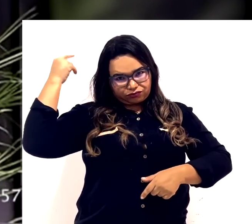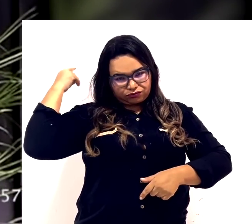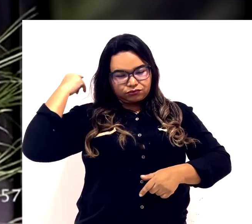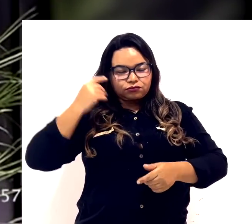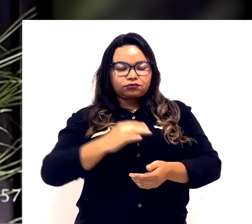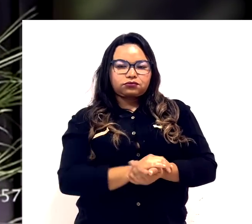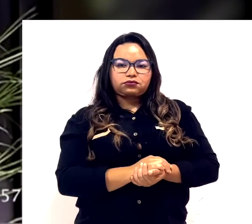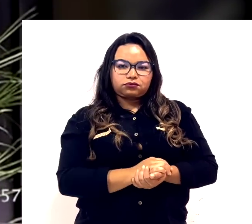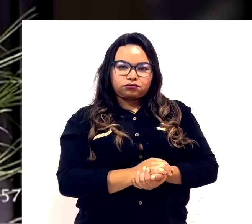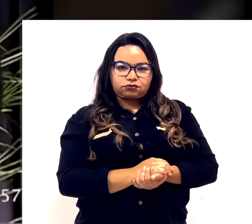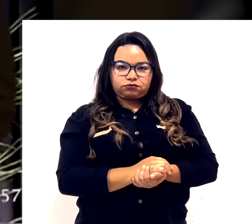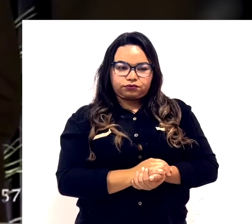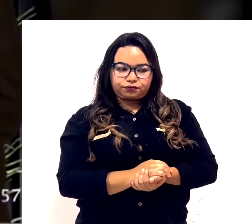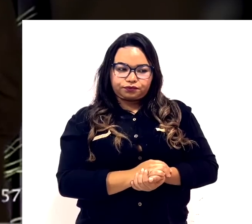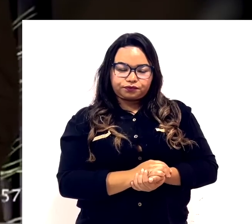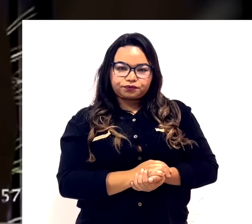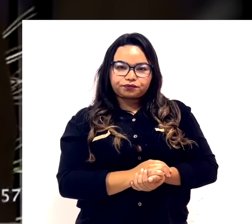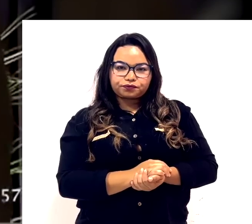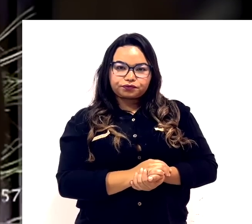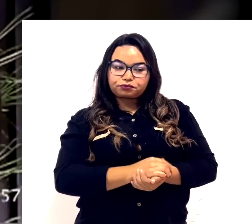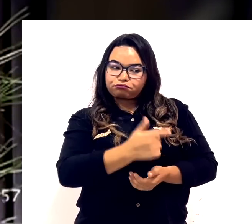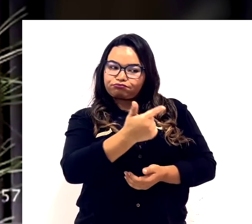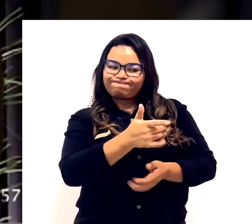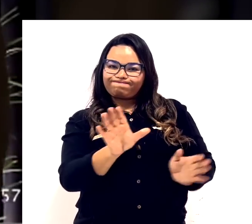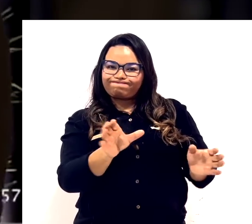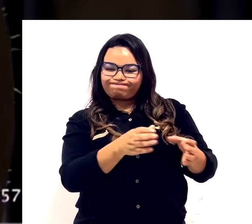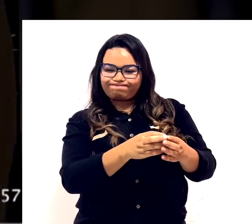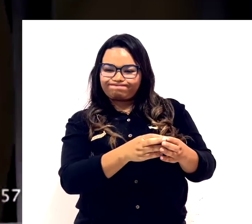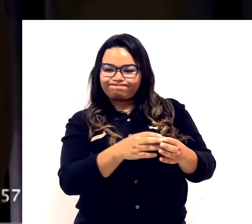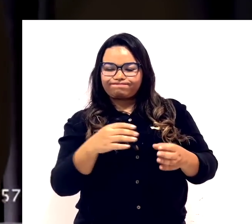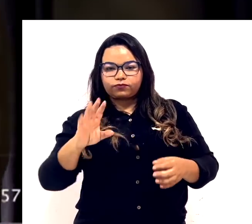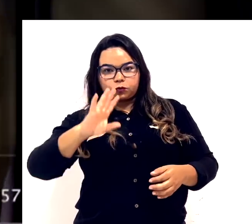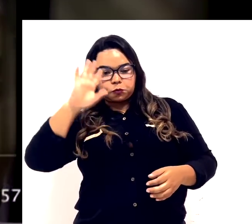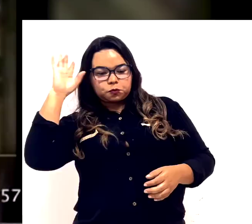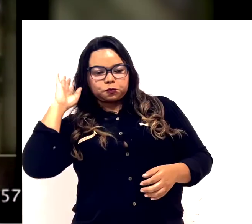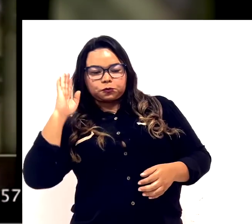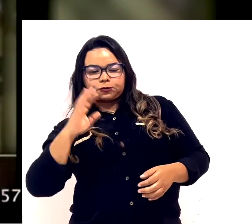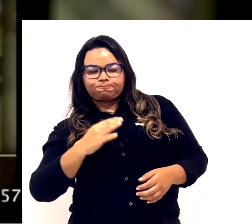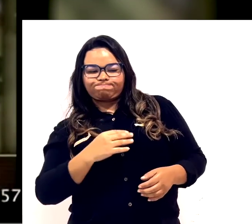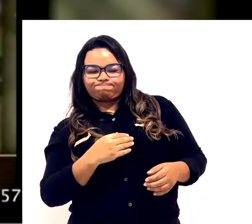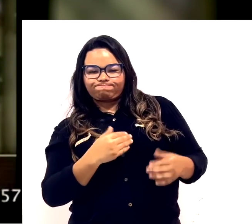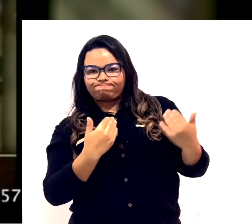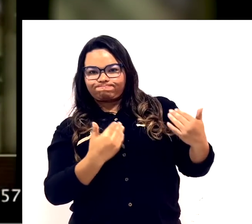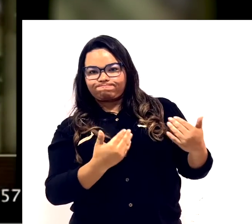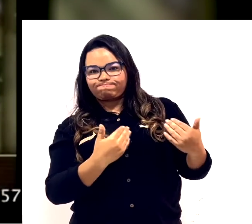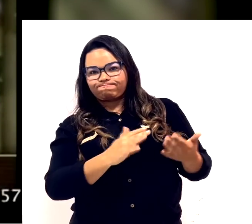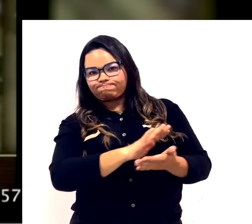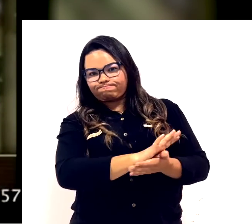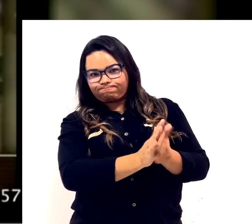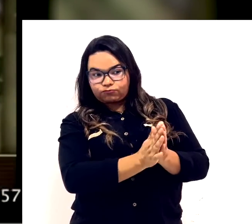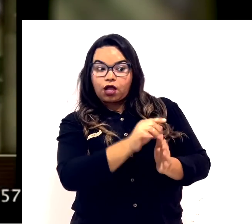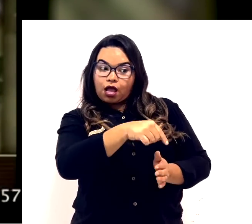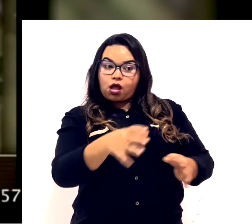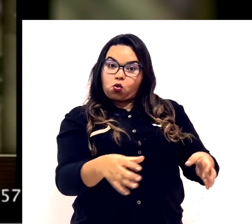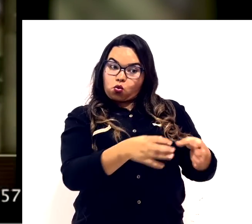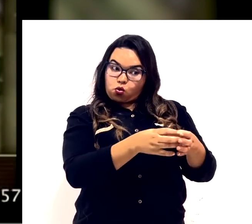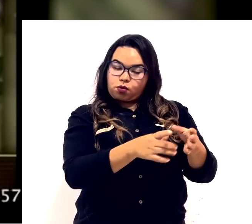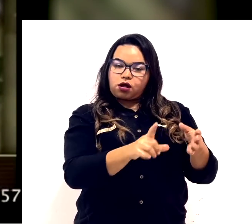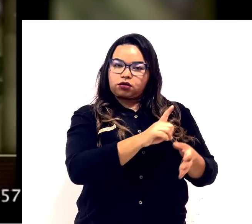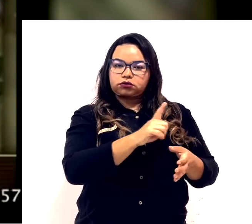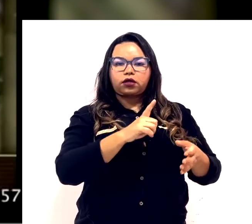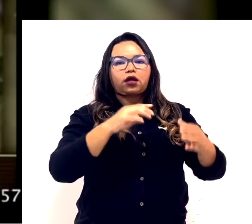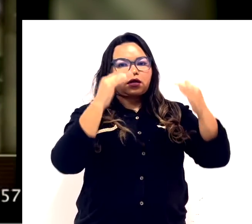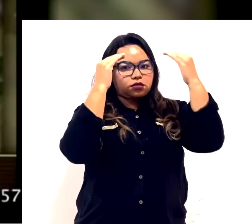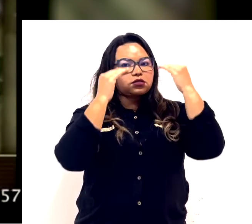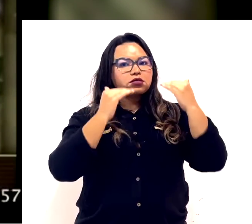Portanto, eles tiveram que ser removidos. Eles eram tolerantes às outras religiões, mas eles eram um espinho na carne do